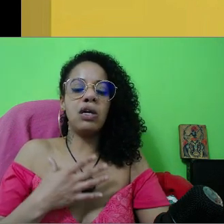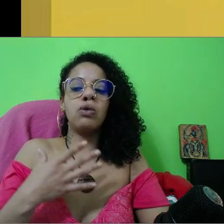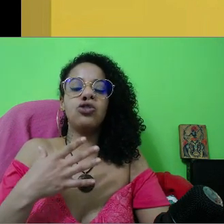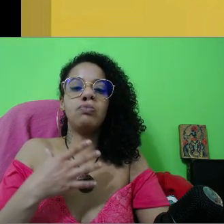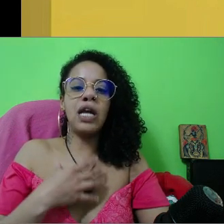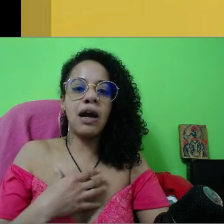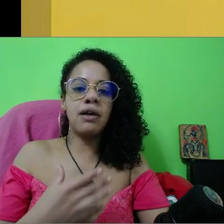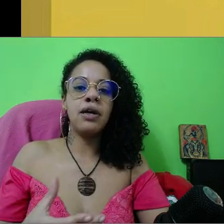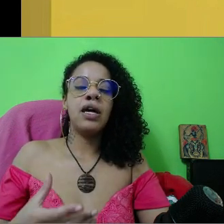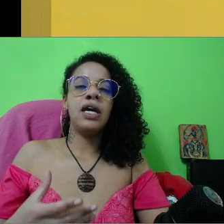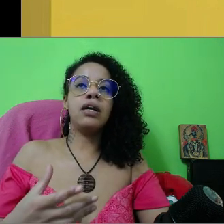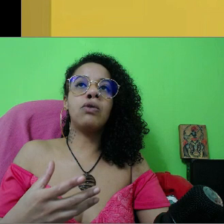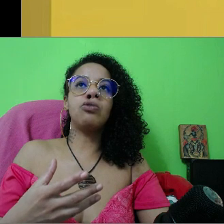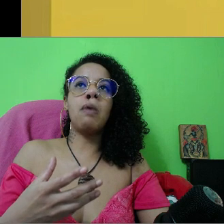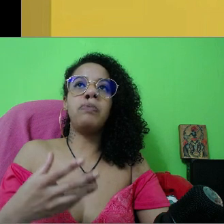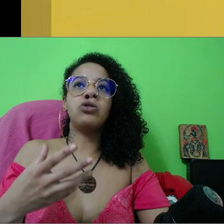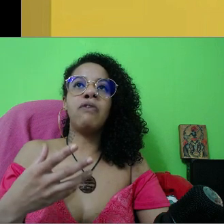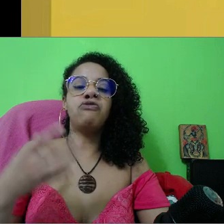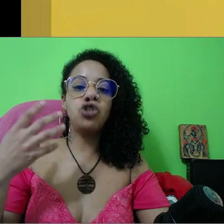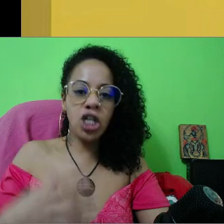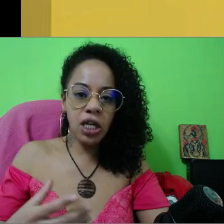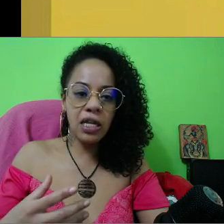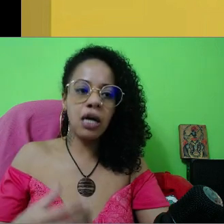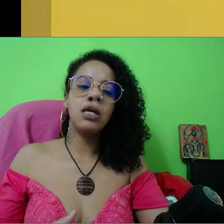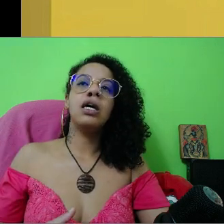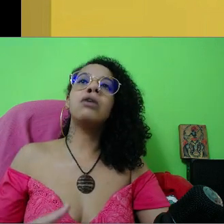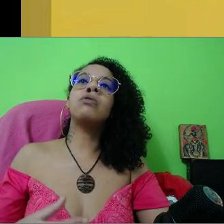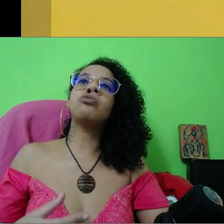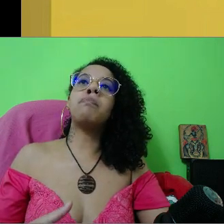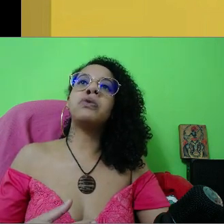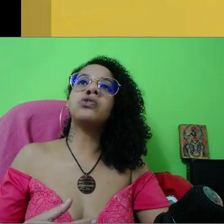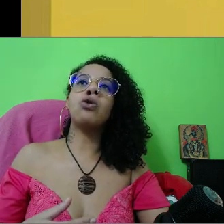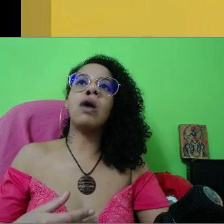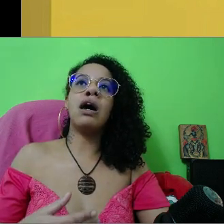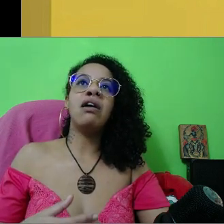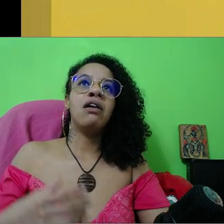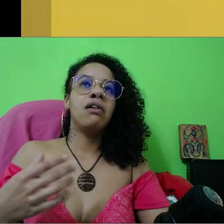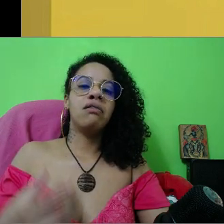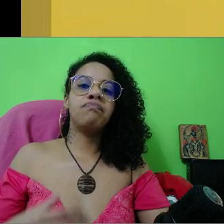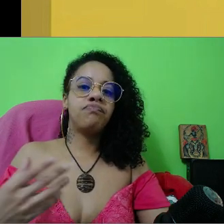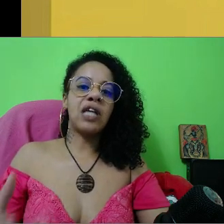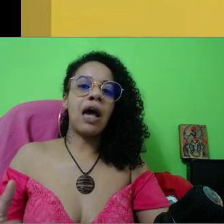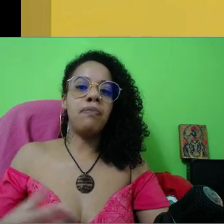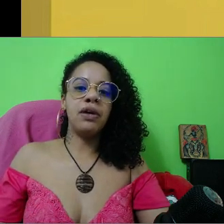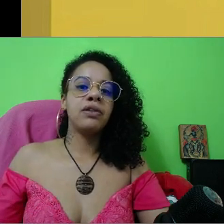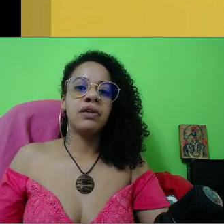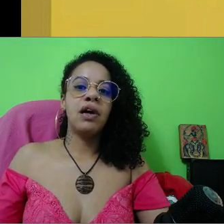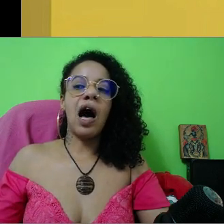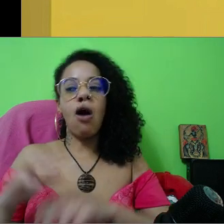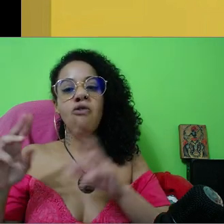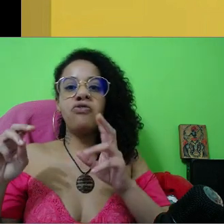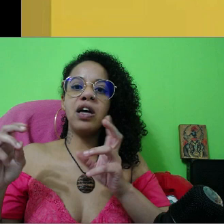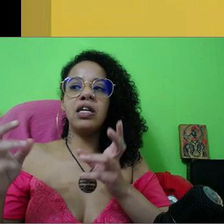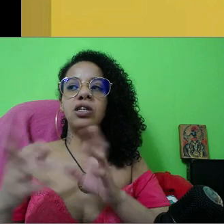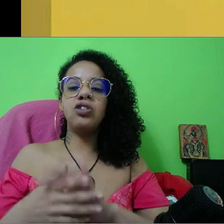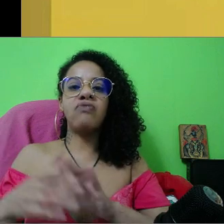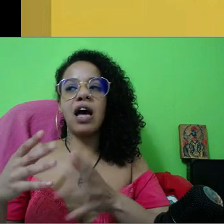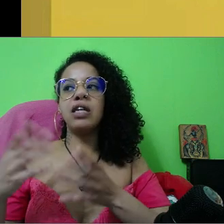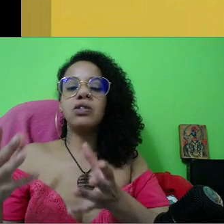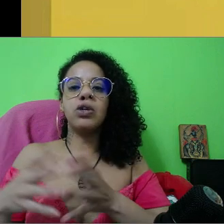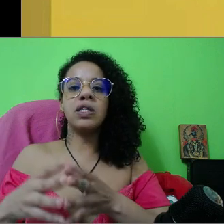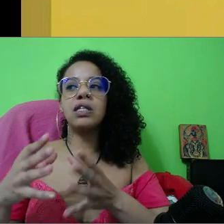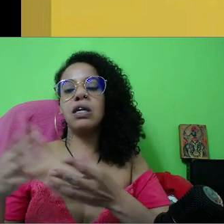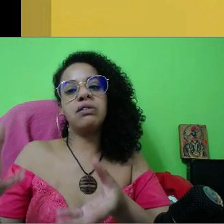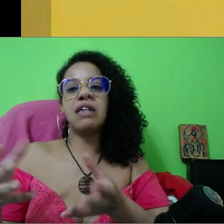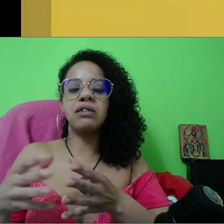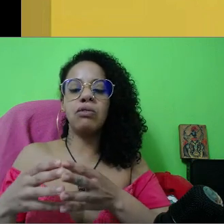me assusta enquanto mulher enquanto uma pessoa enquanto uma pessoa sabe alvo aí